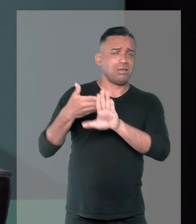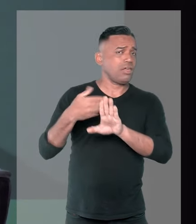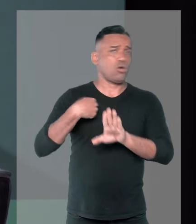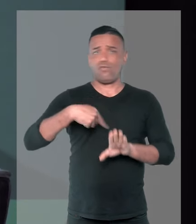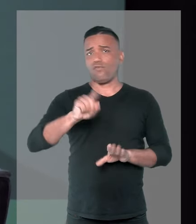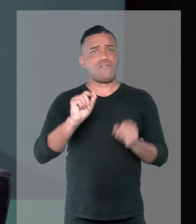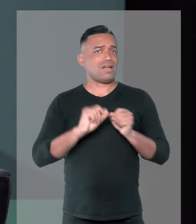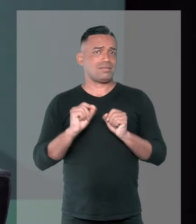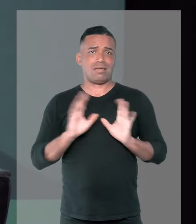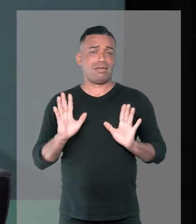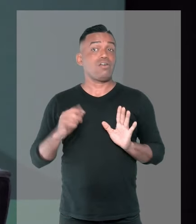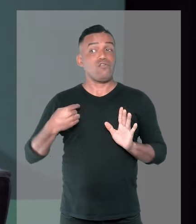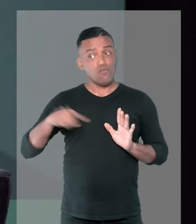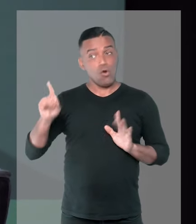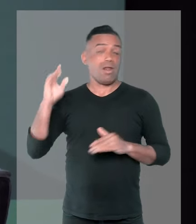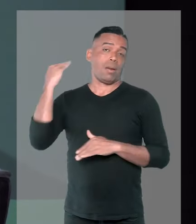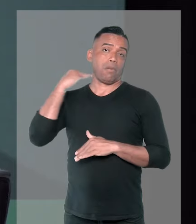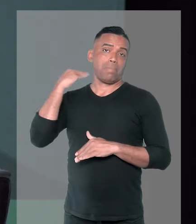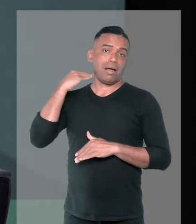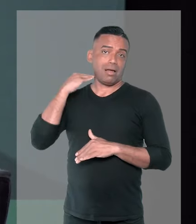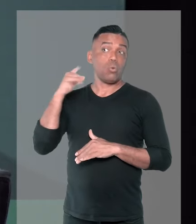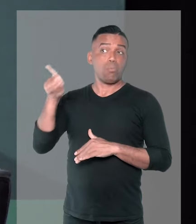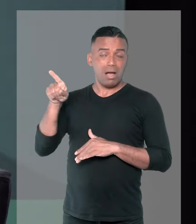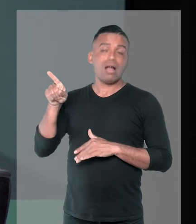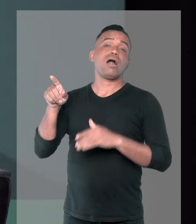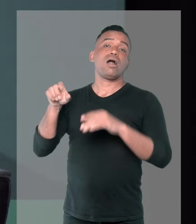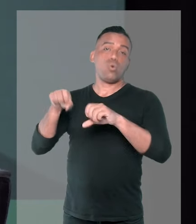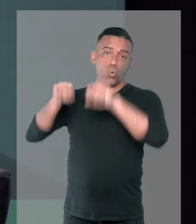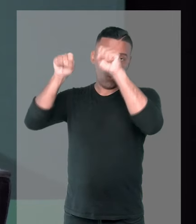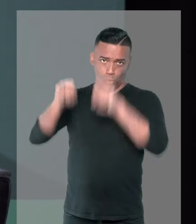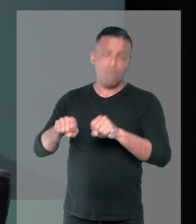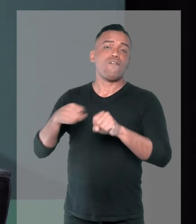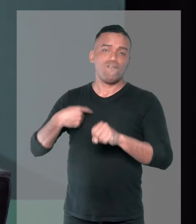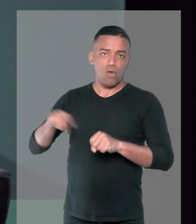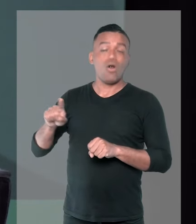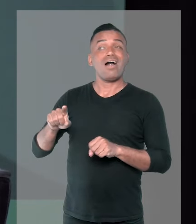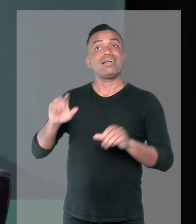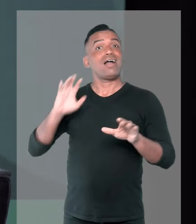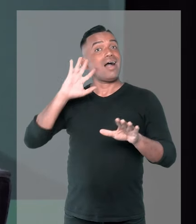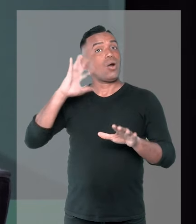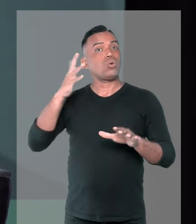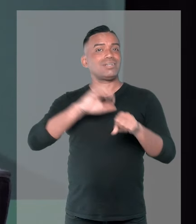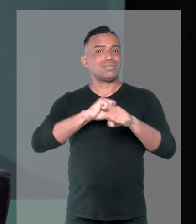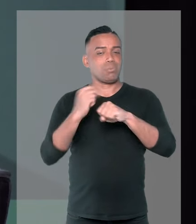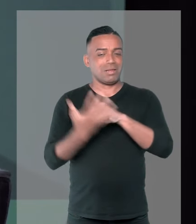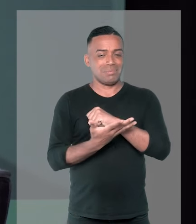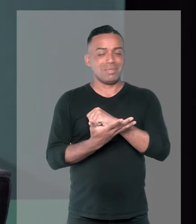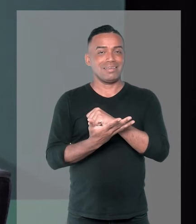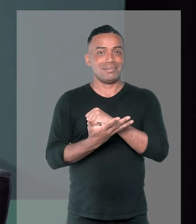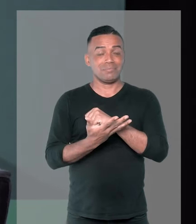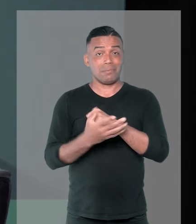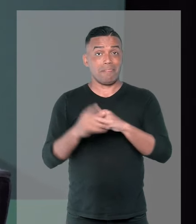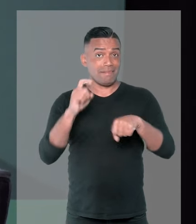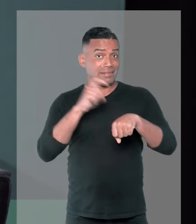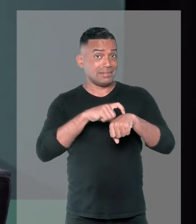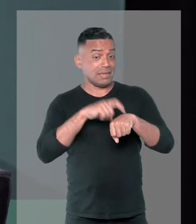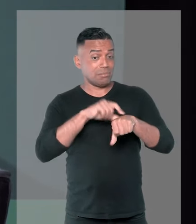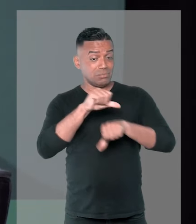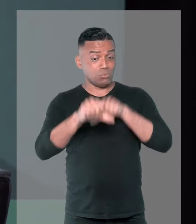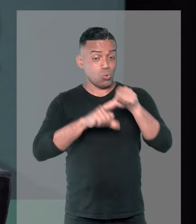isso eu vou ao banco o banco tem que me servir aí aconteceu uma pandemia né o tempo que leva para você mudar de